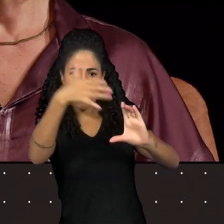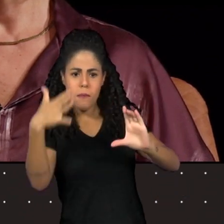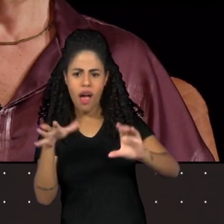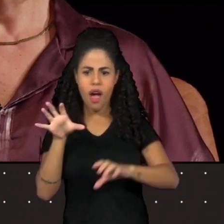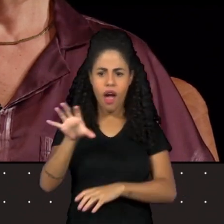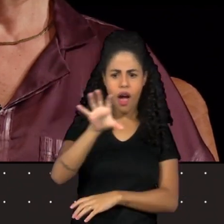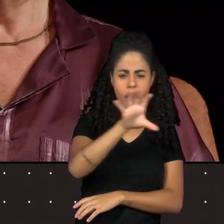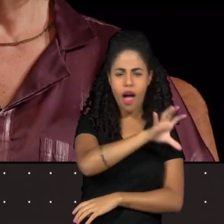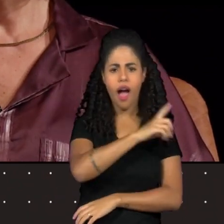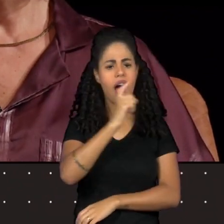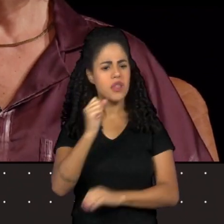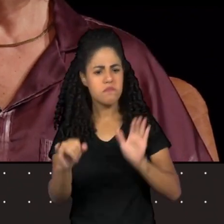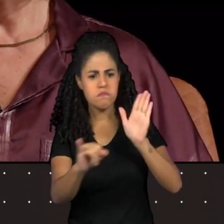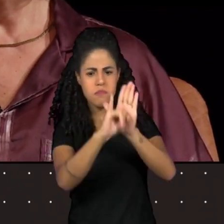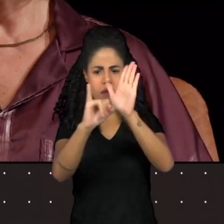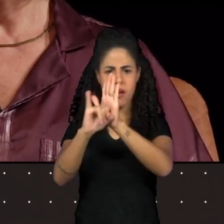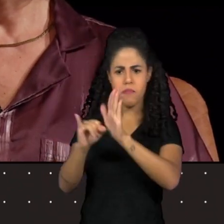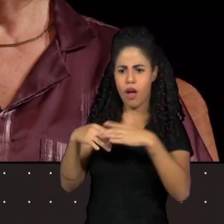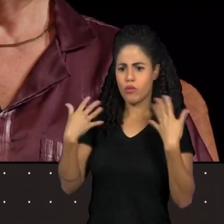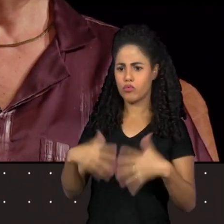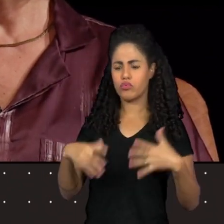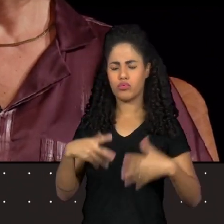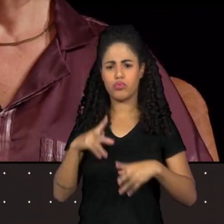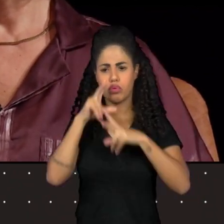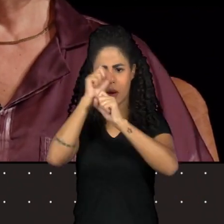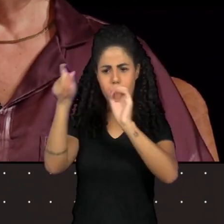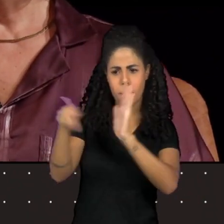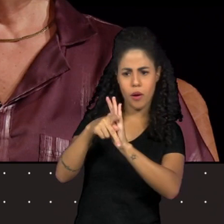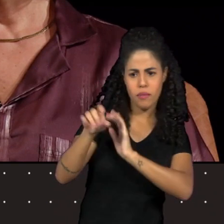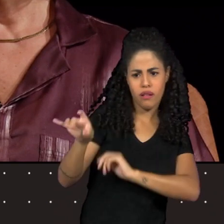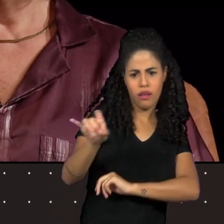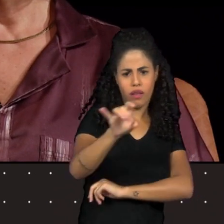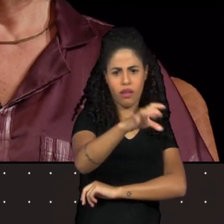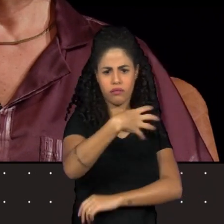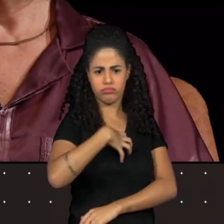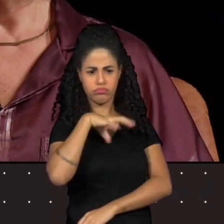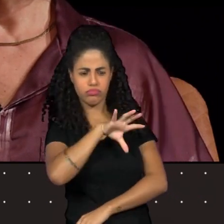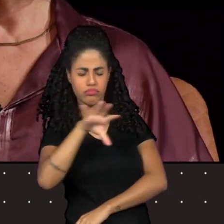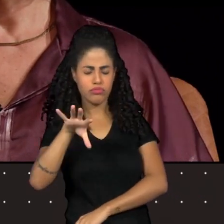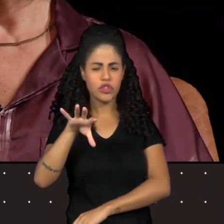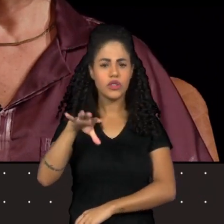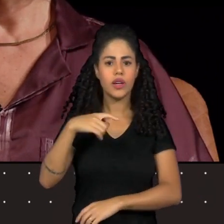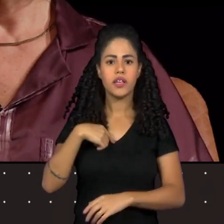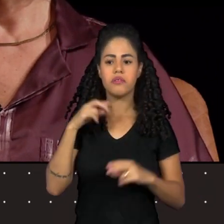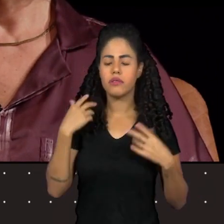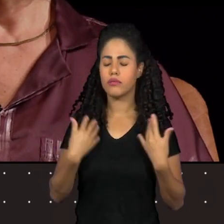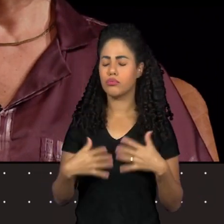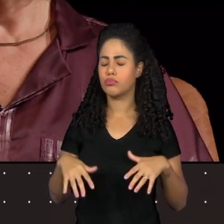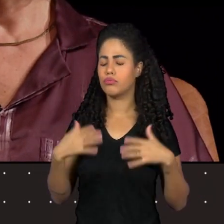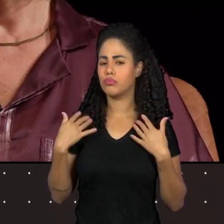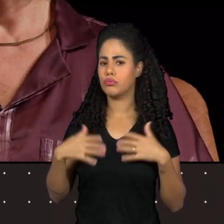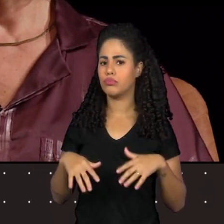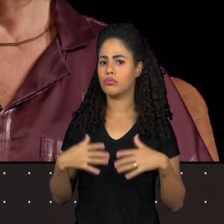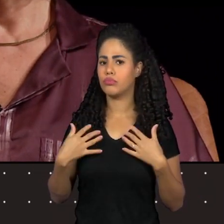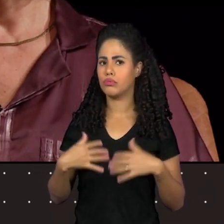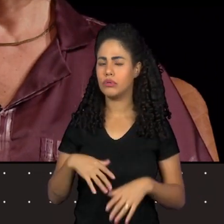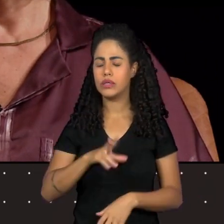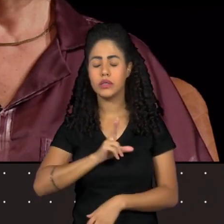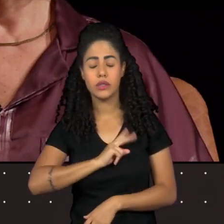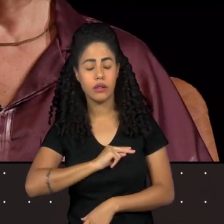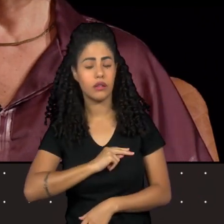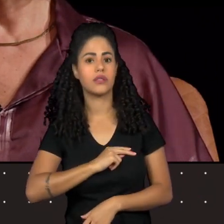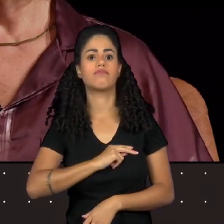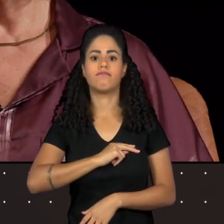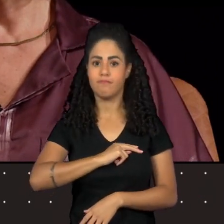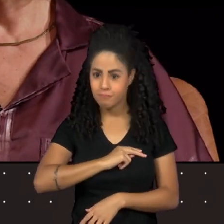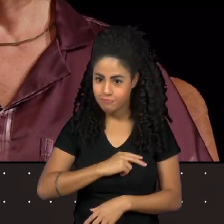uma delas tinha uma identidade muito forte, muito própria. Então, enfim, é dessas coisas